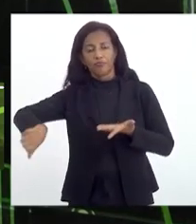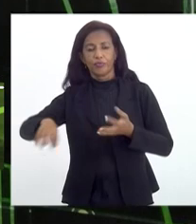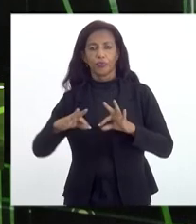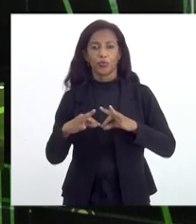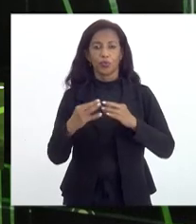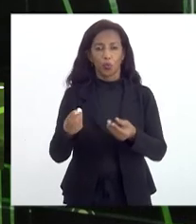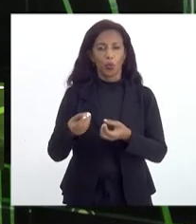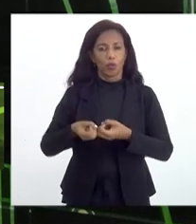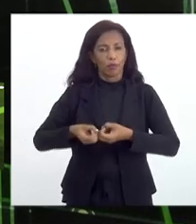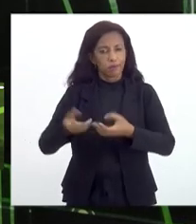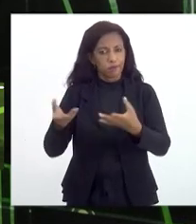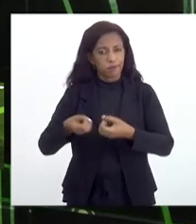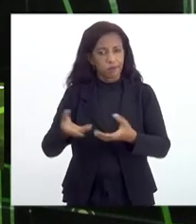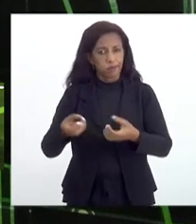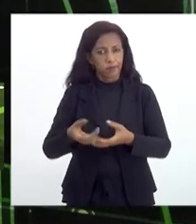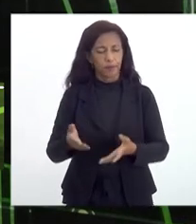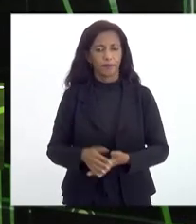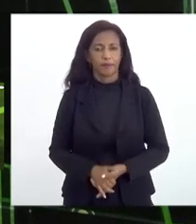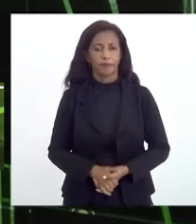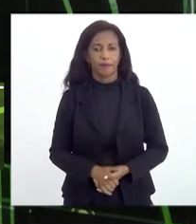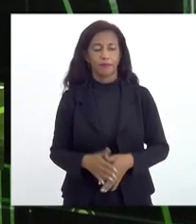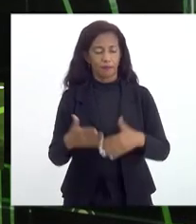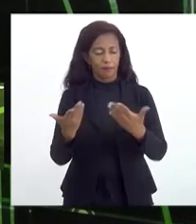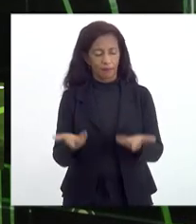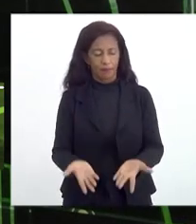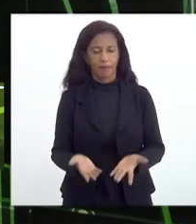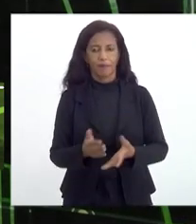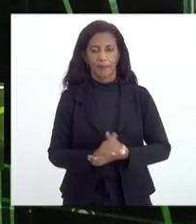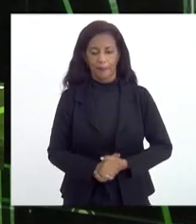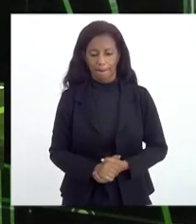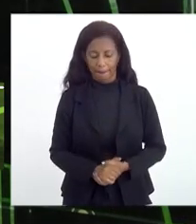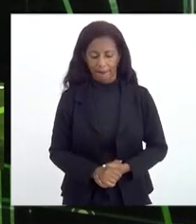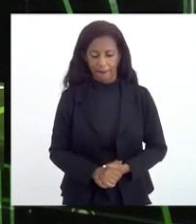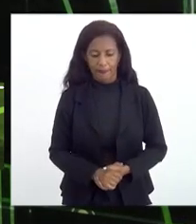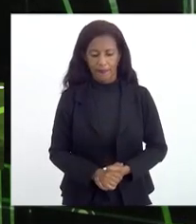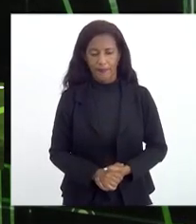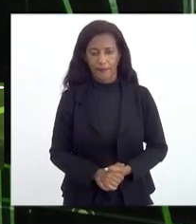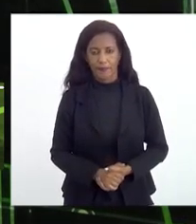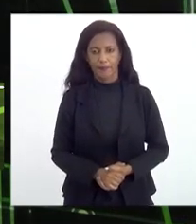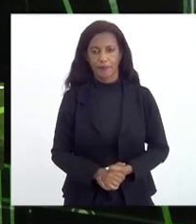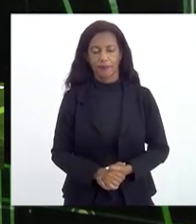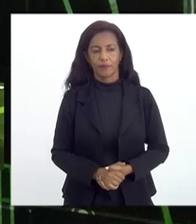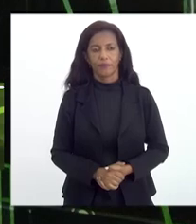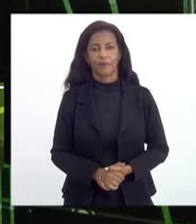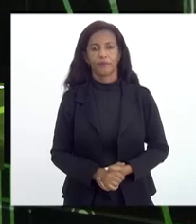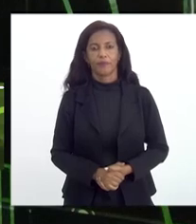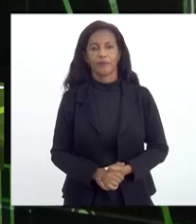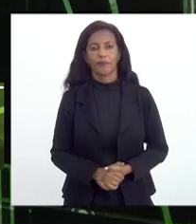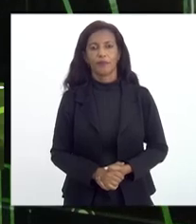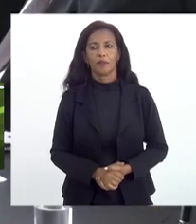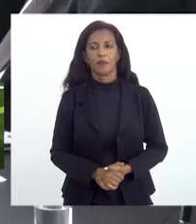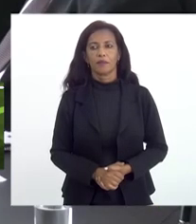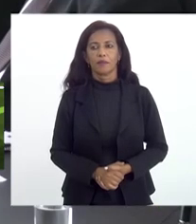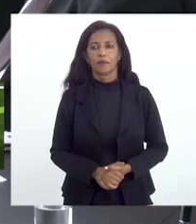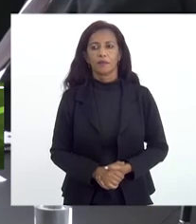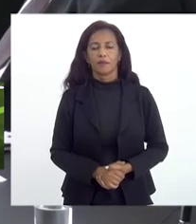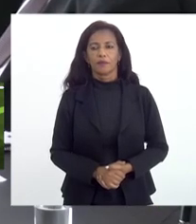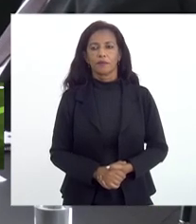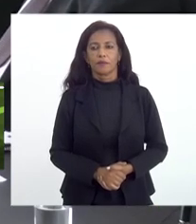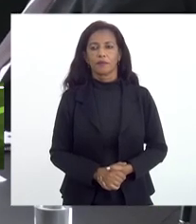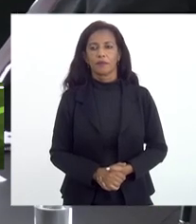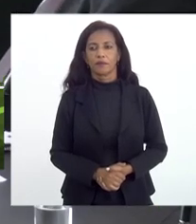essas despesas do teto. Era isso, senhor presidente. Muito obrigado. Só para a fala do Nelson, secretário de Fazenda,